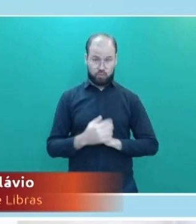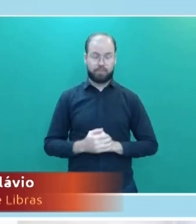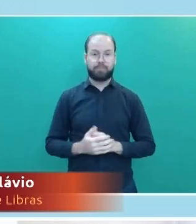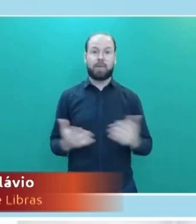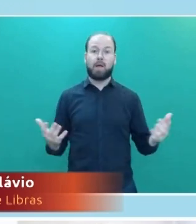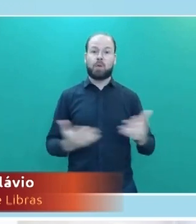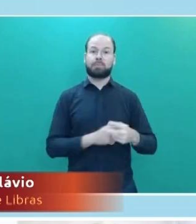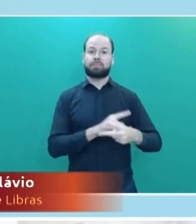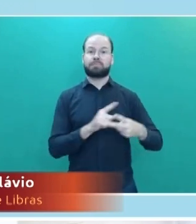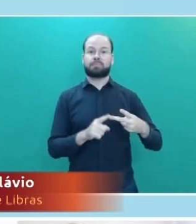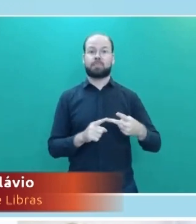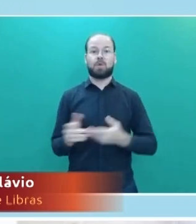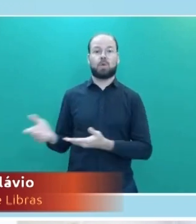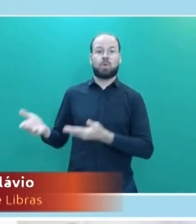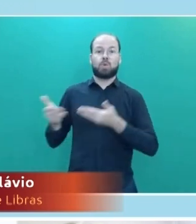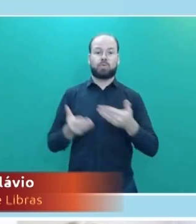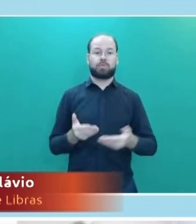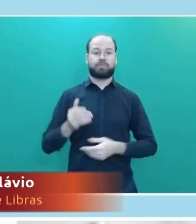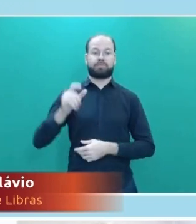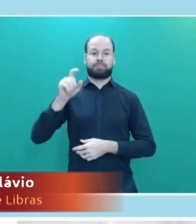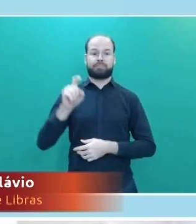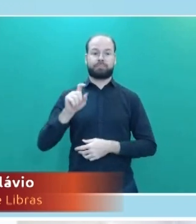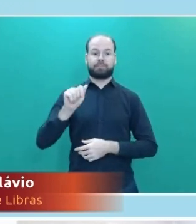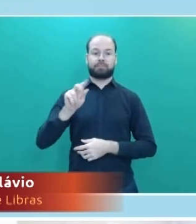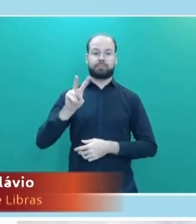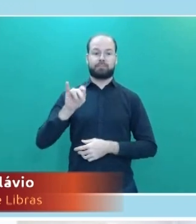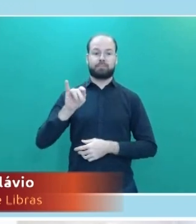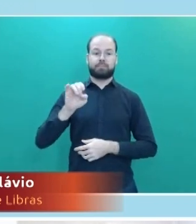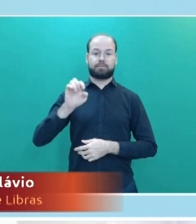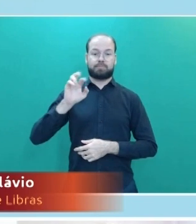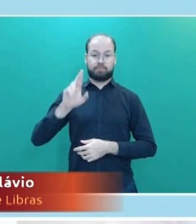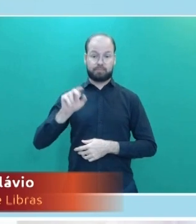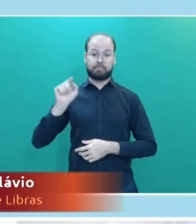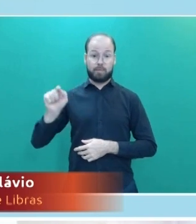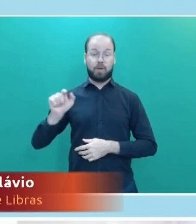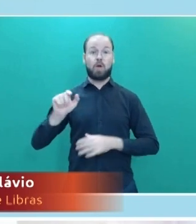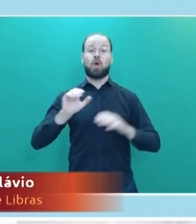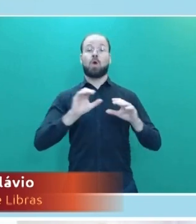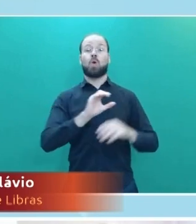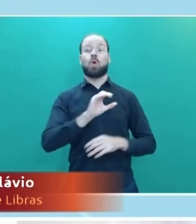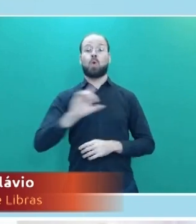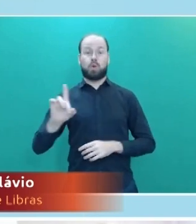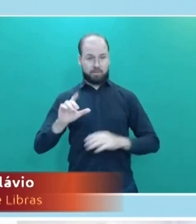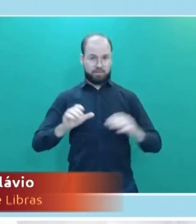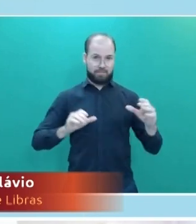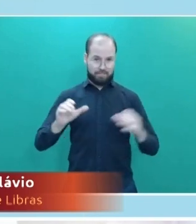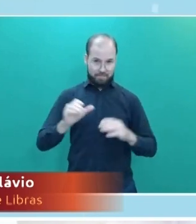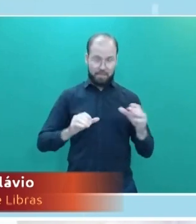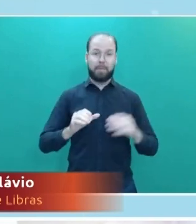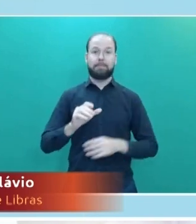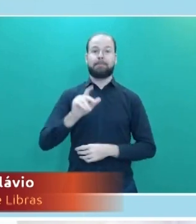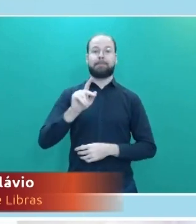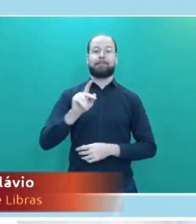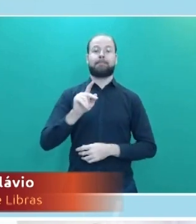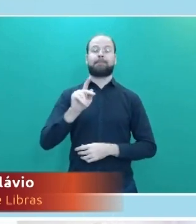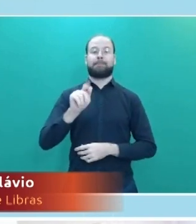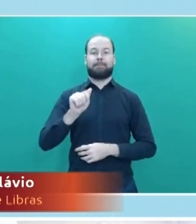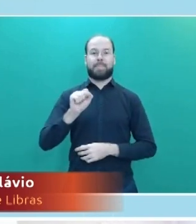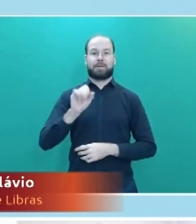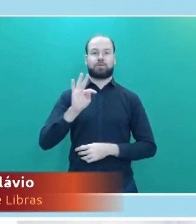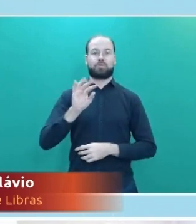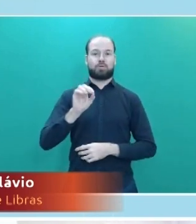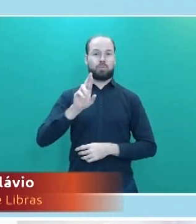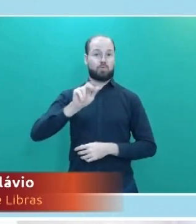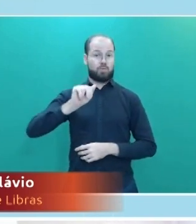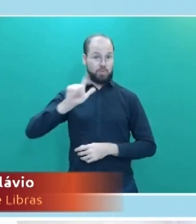que é coordenador nacional da Comissão Pastoral da Terra. Espero ter falado o nome mais correto possível. Muito prazer, Xavier.